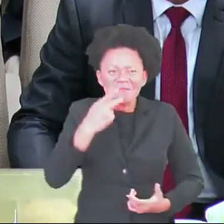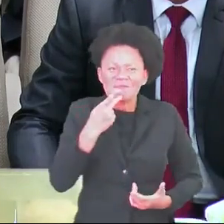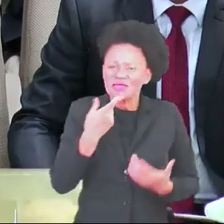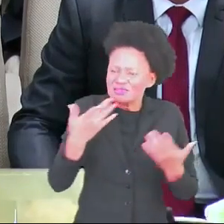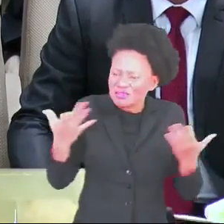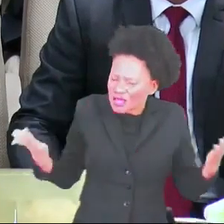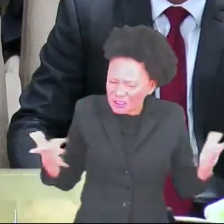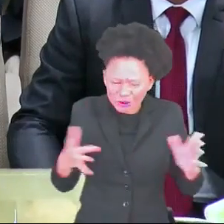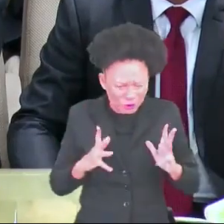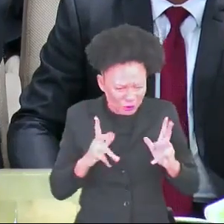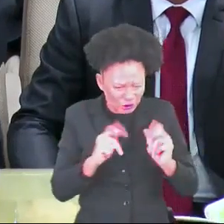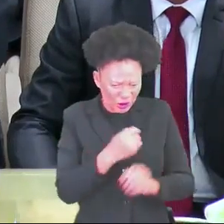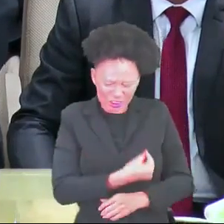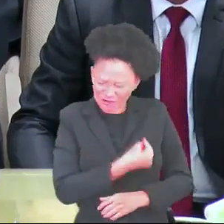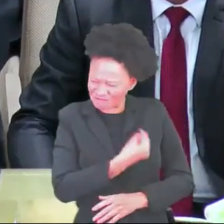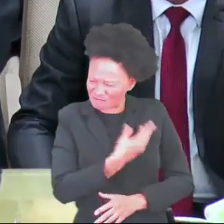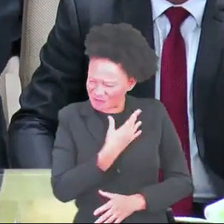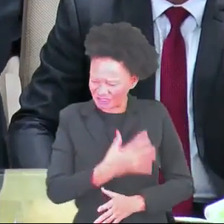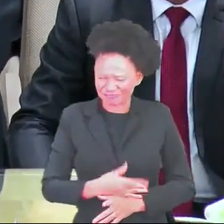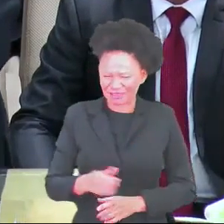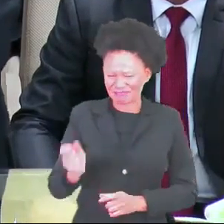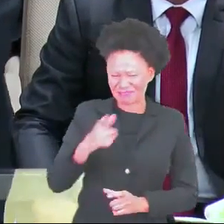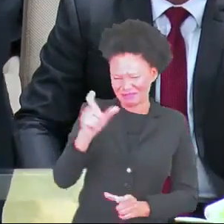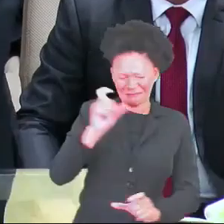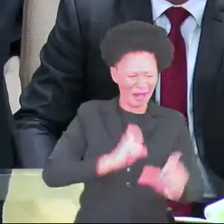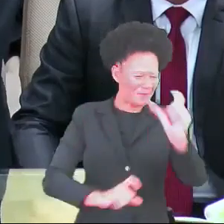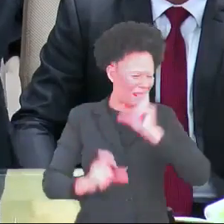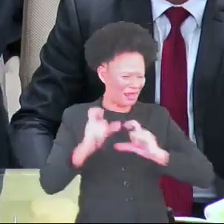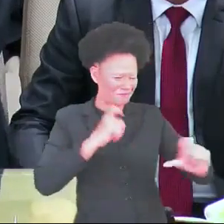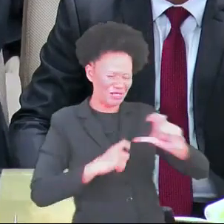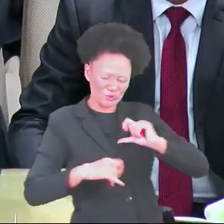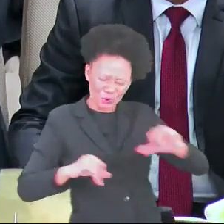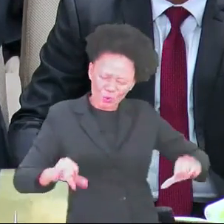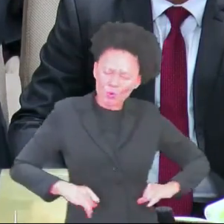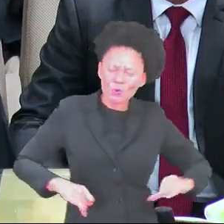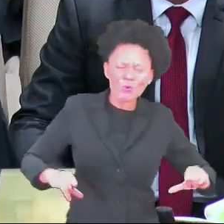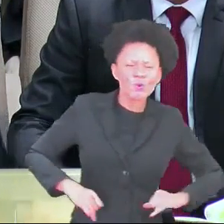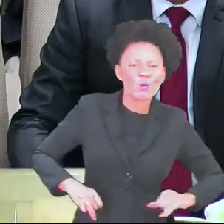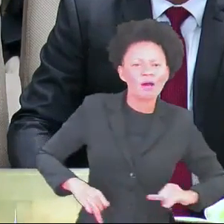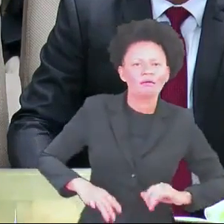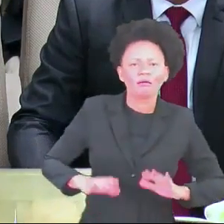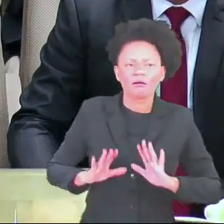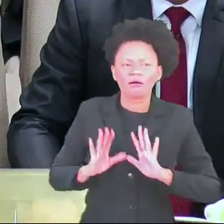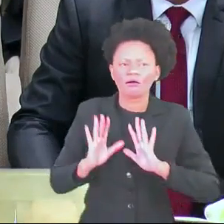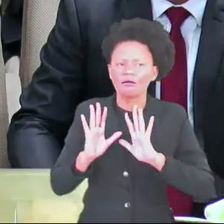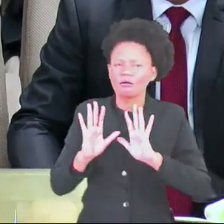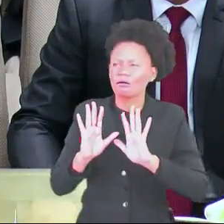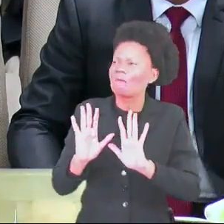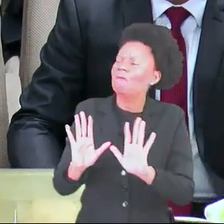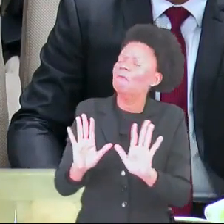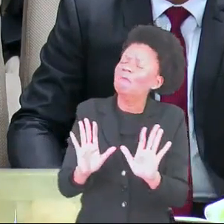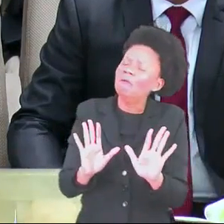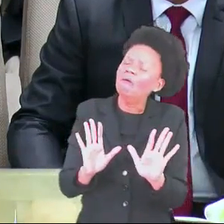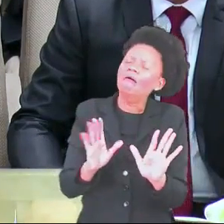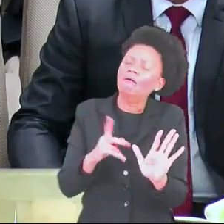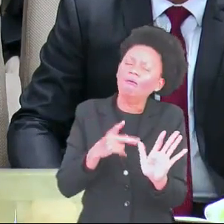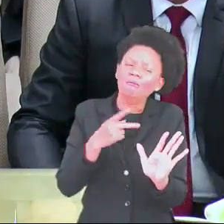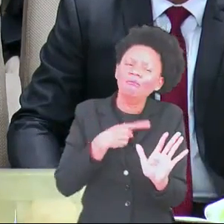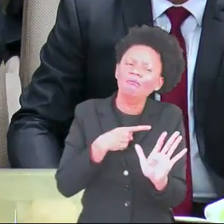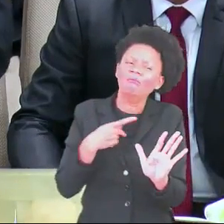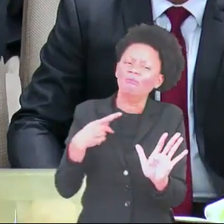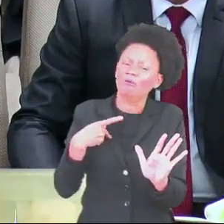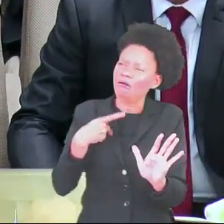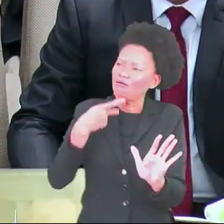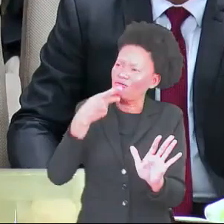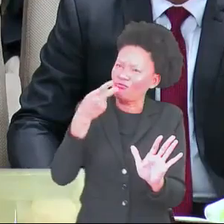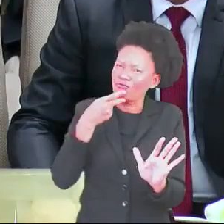vida toda sendo contrariada, maltratada, surrada. Mas pastor, deixa eu dizer uma coisa para o senhor,